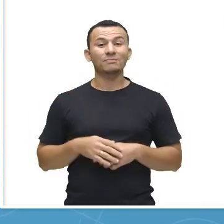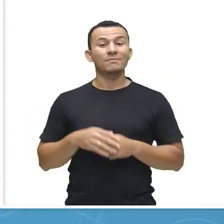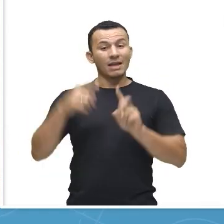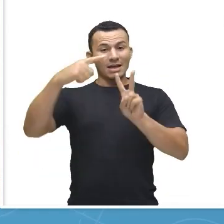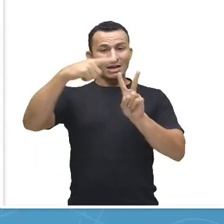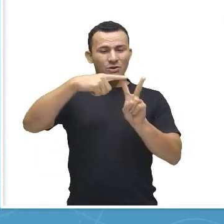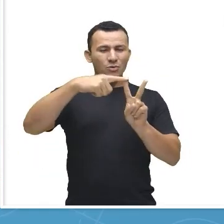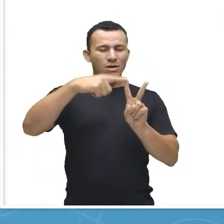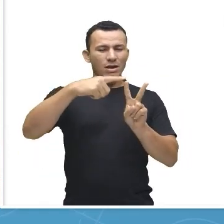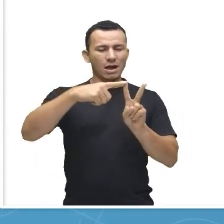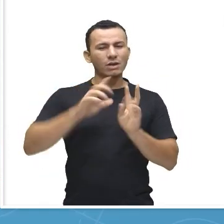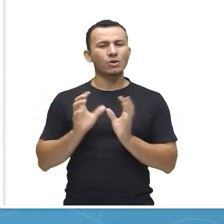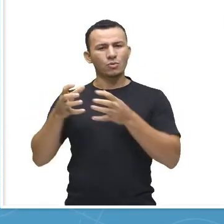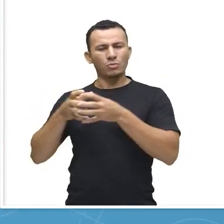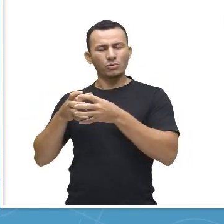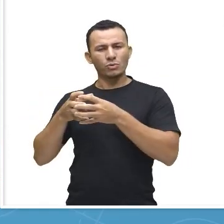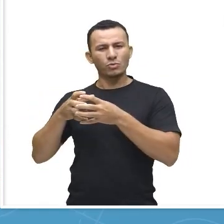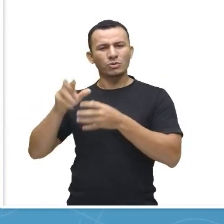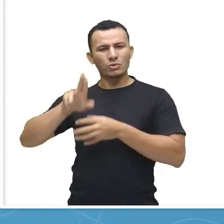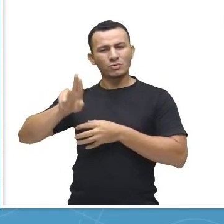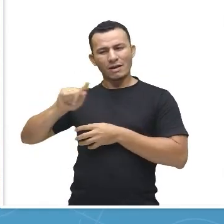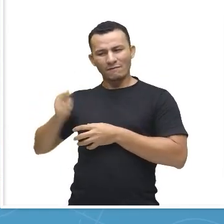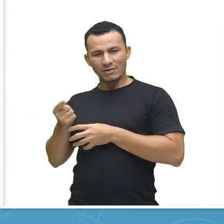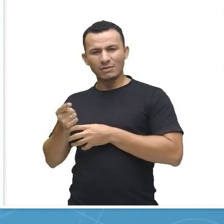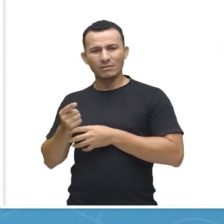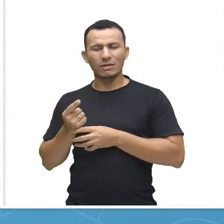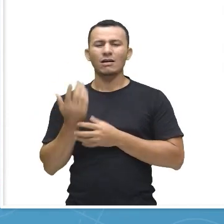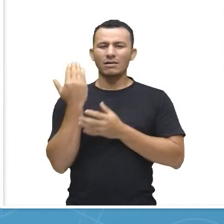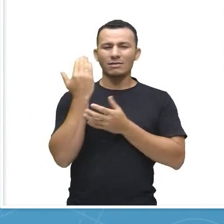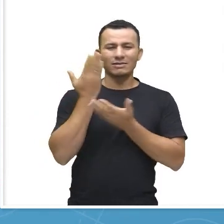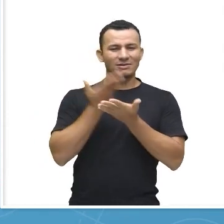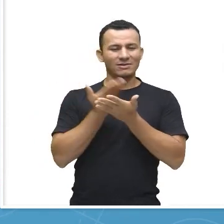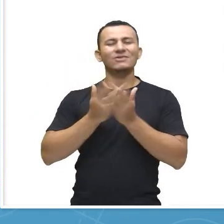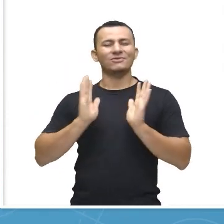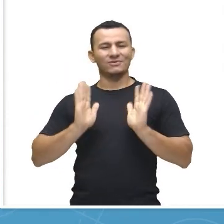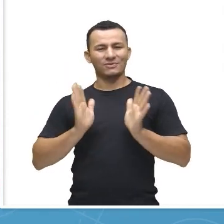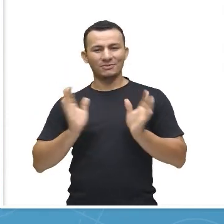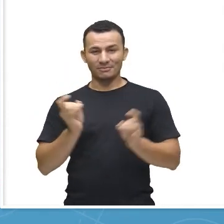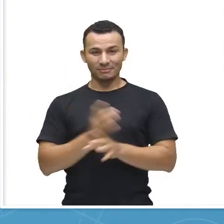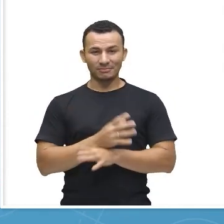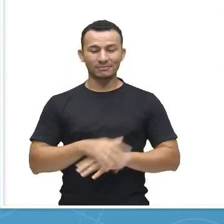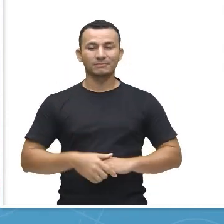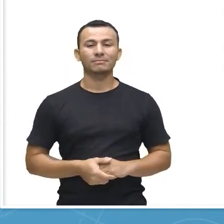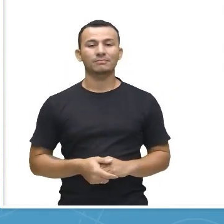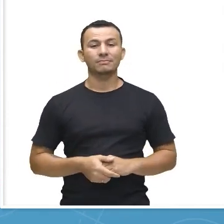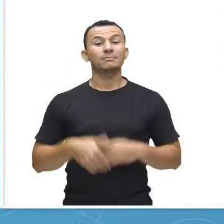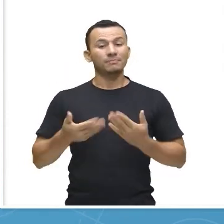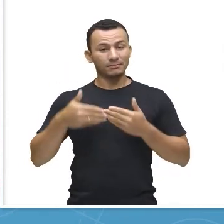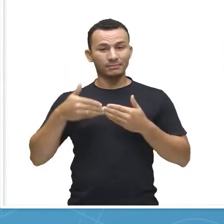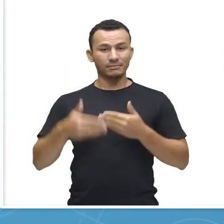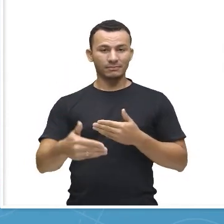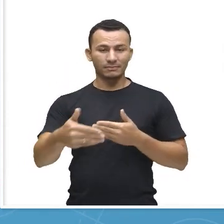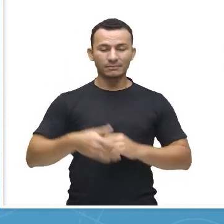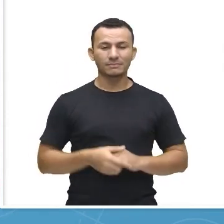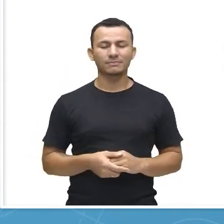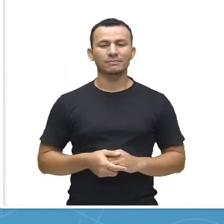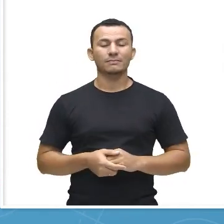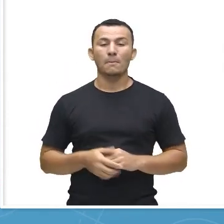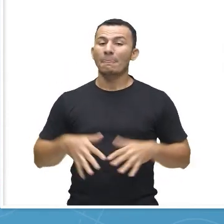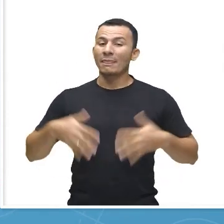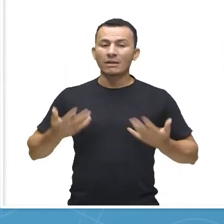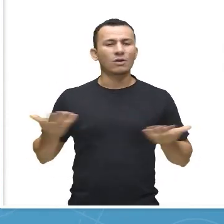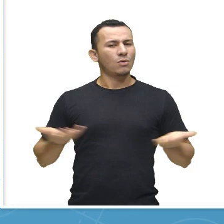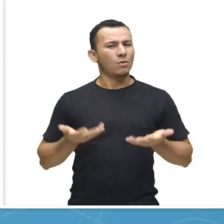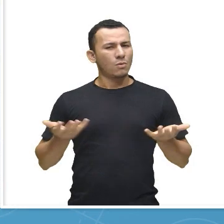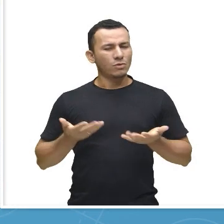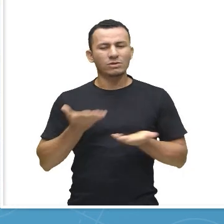quadrada, números racionais, o mesmo conteúdo que nós estudamos na nossa última aula. Vamos lá então? Bom, na aula de